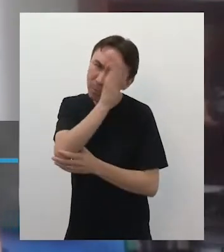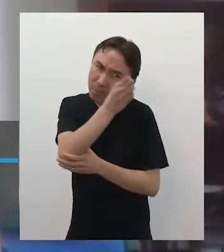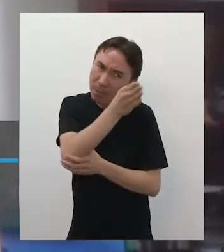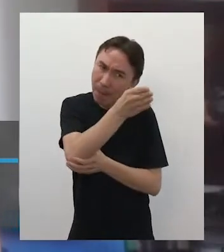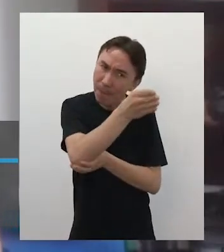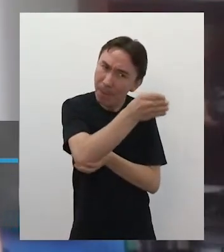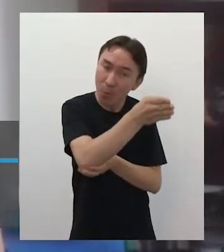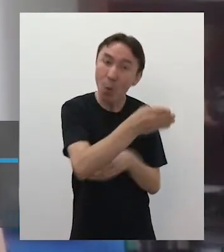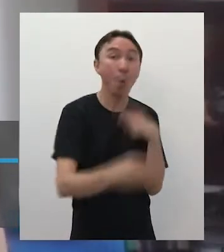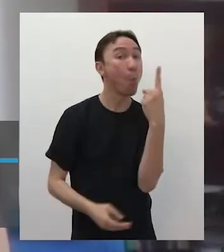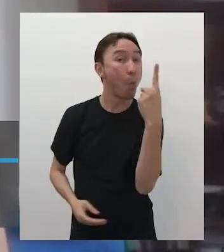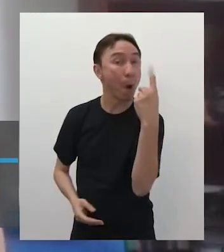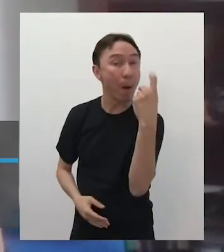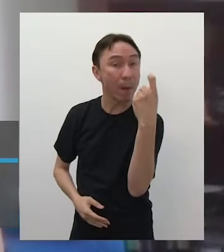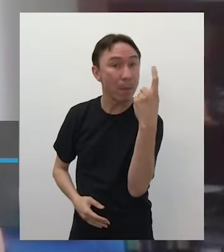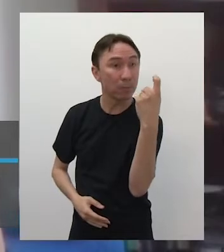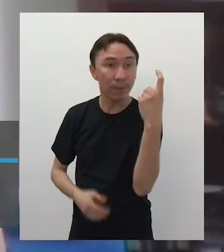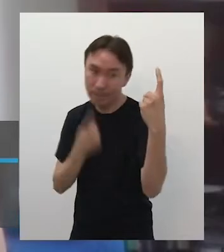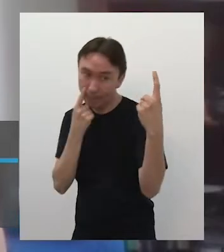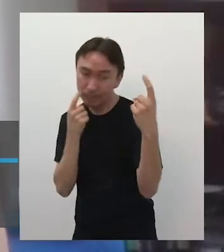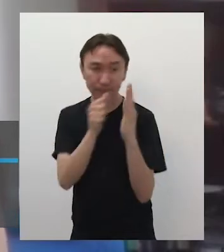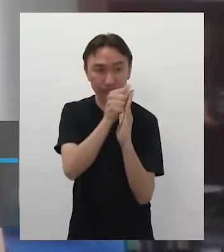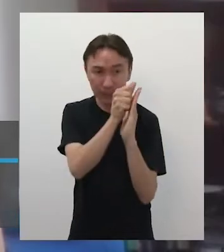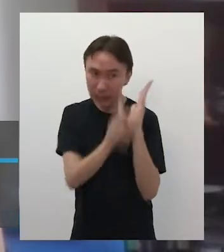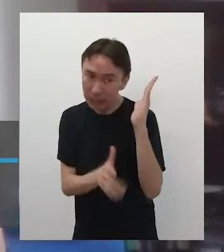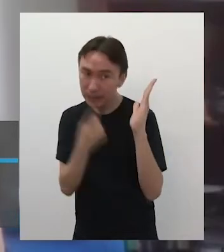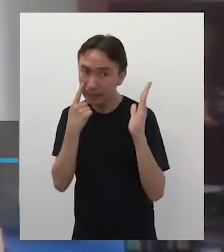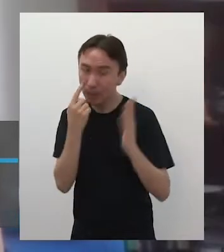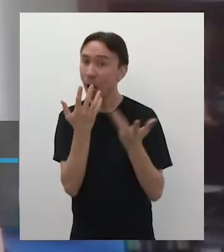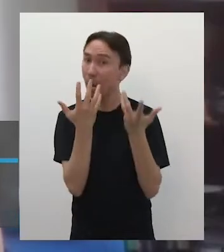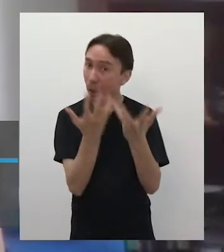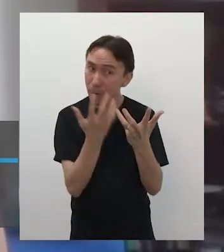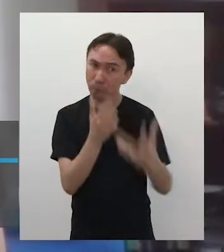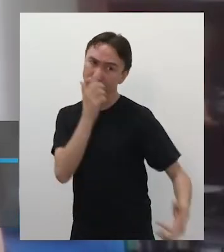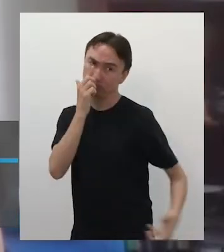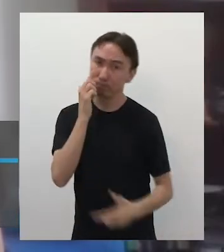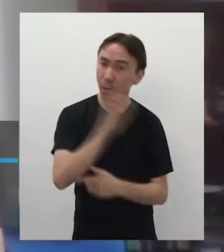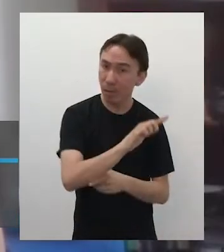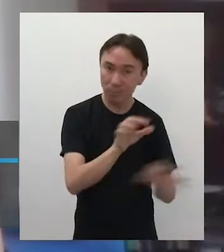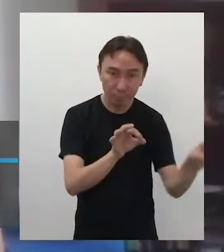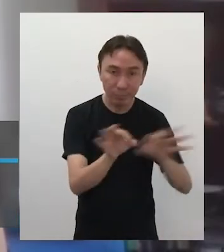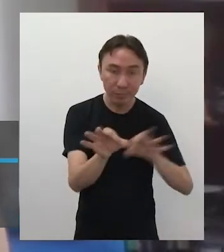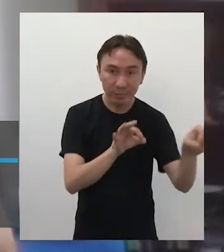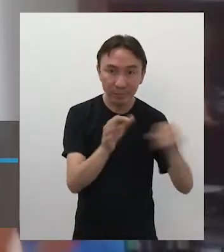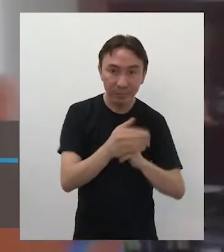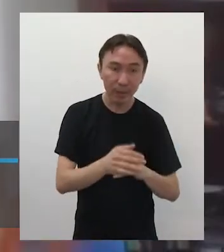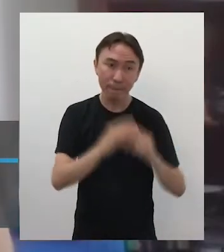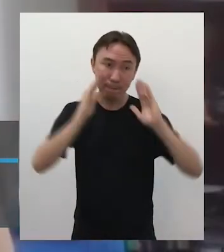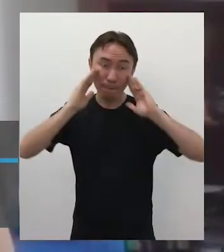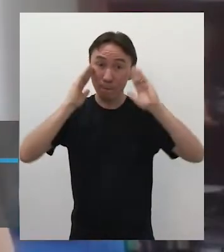naquela coisa. Então, quando a gente está exercitando a competência foco, a gente está